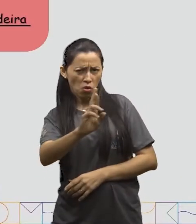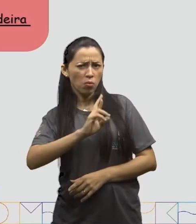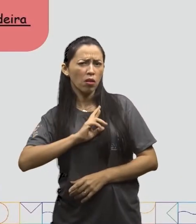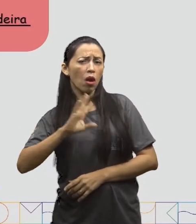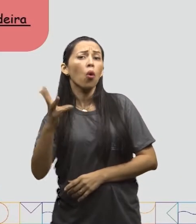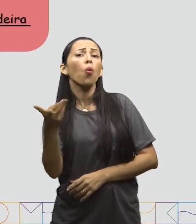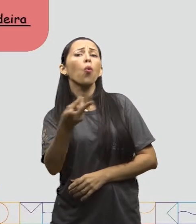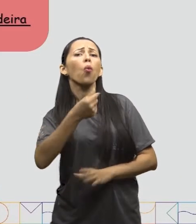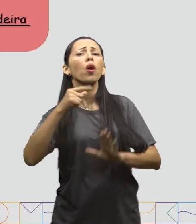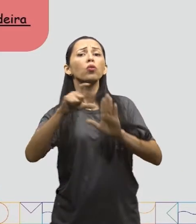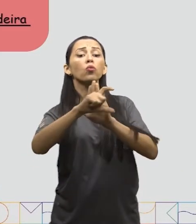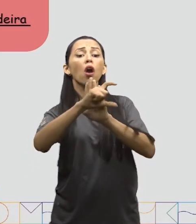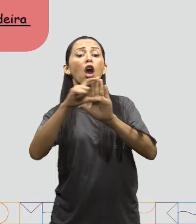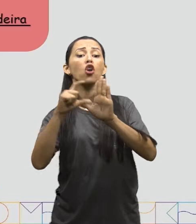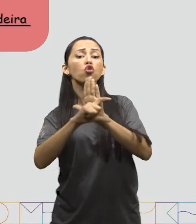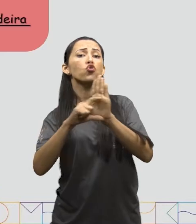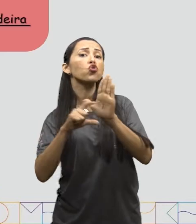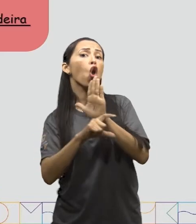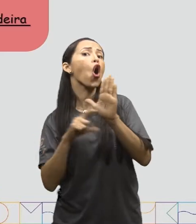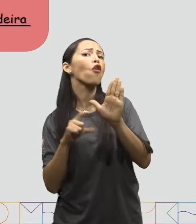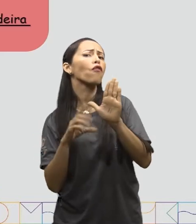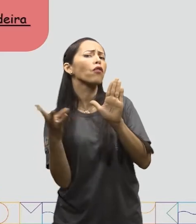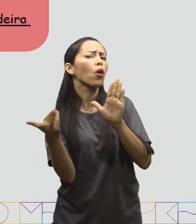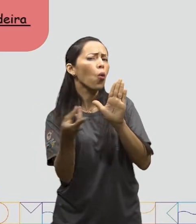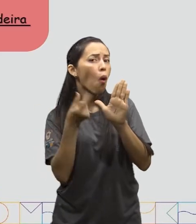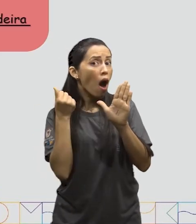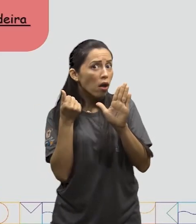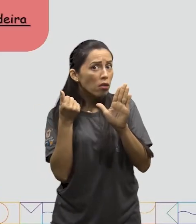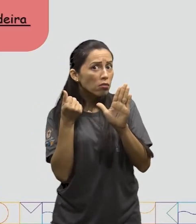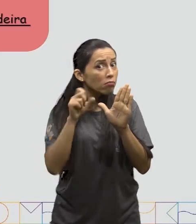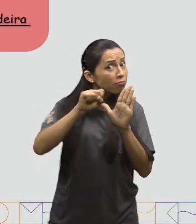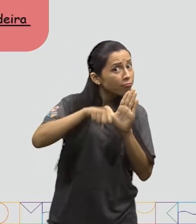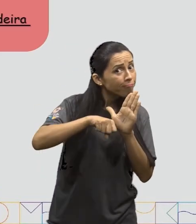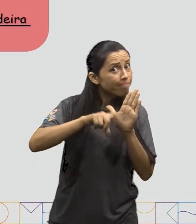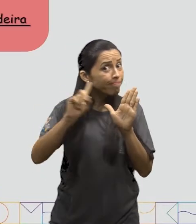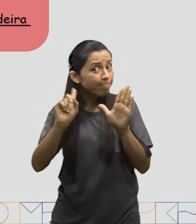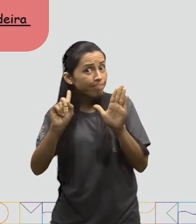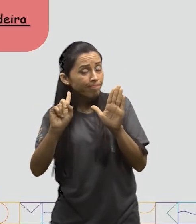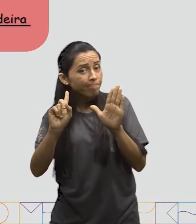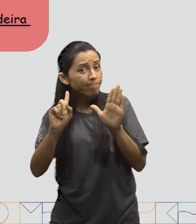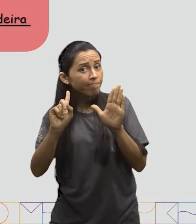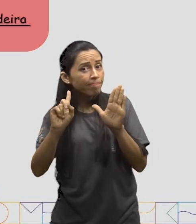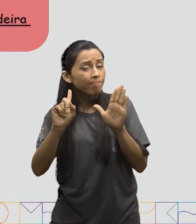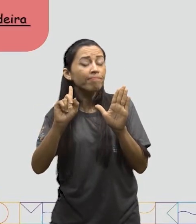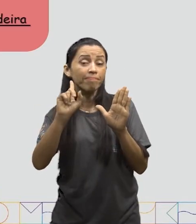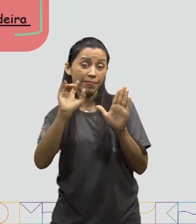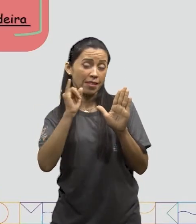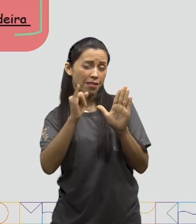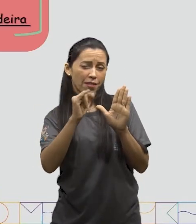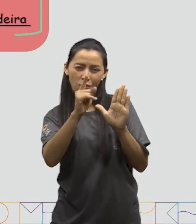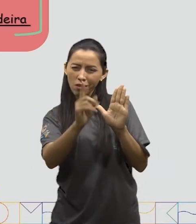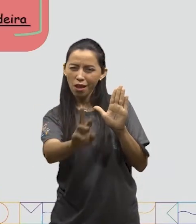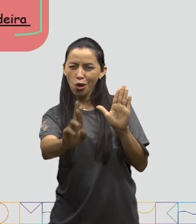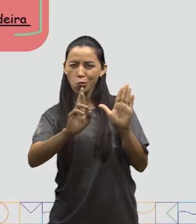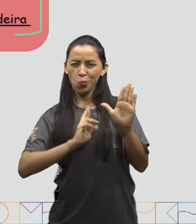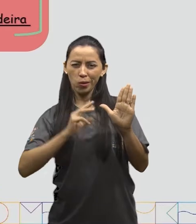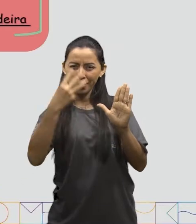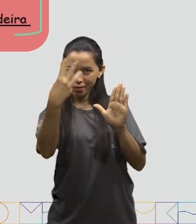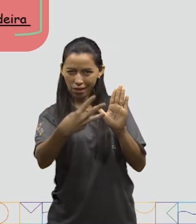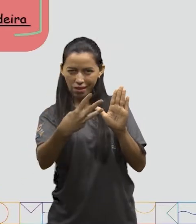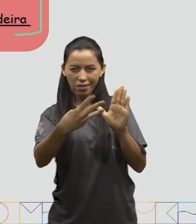quantas estrofes esse poema possui? Sim? Não? Você acertou se